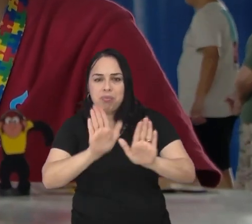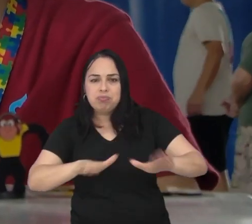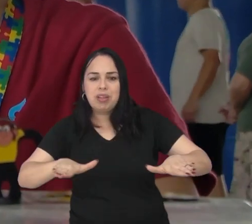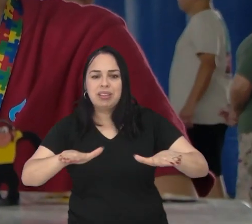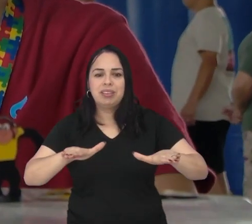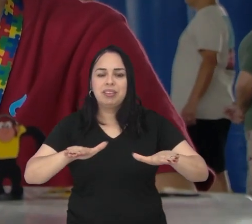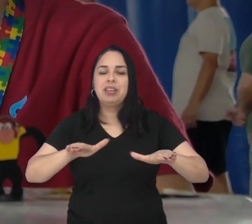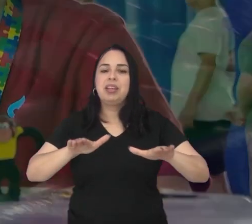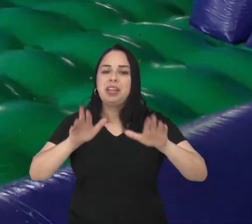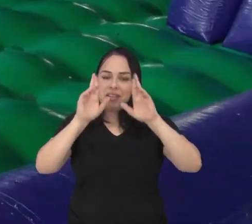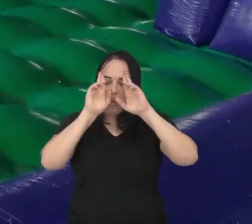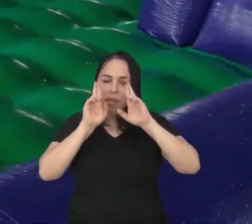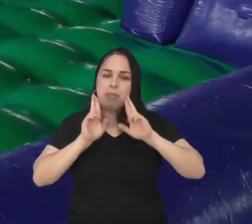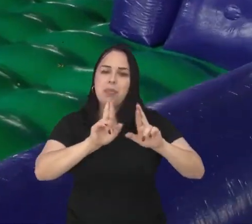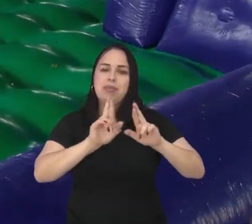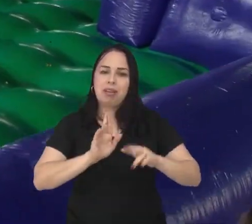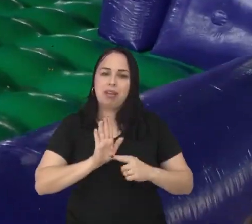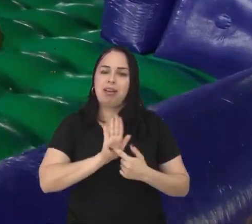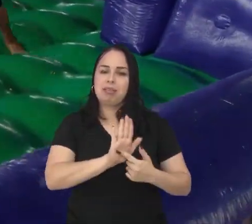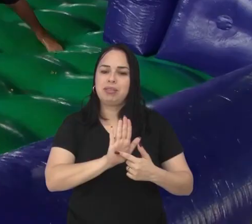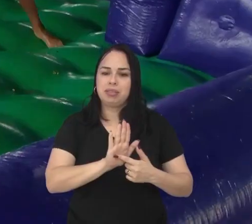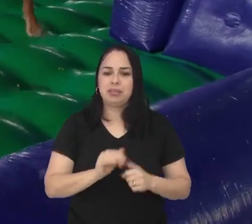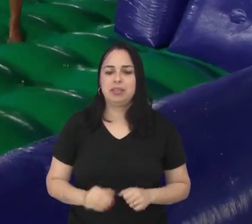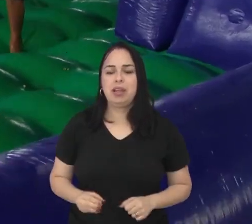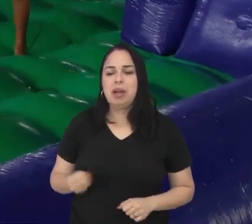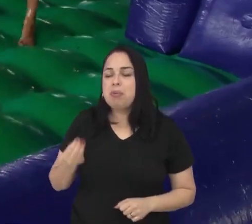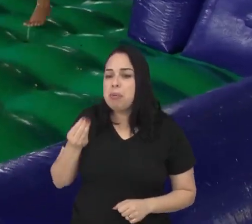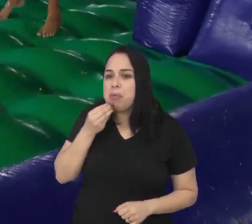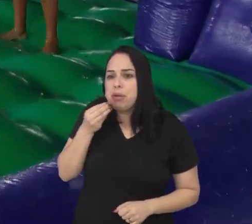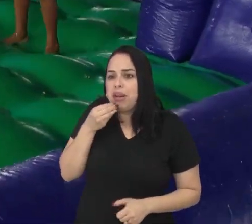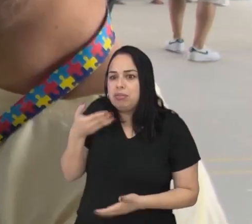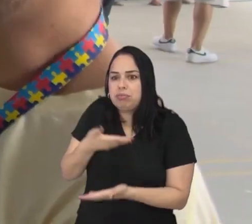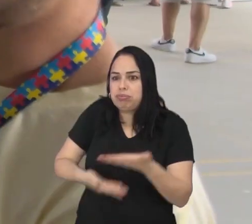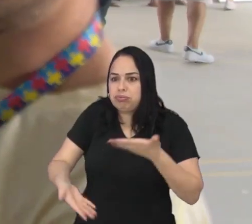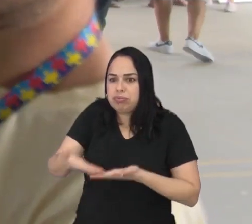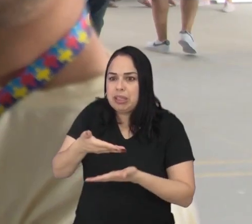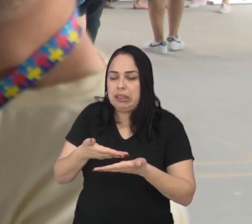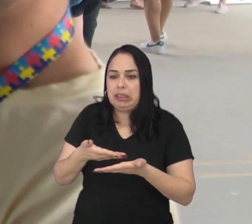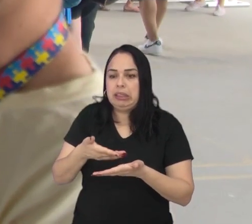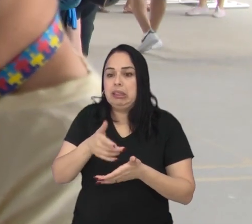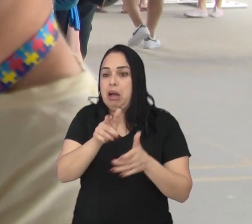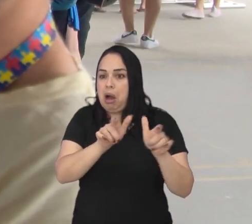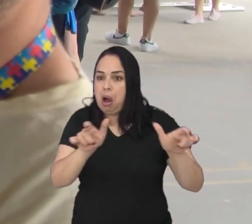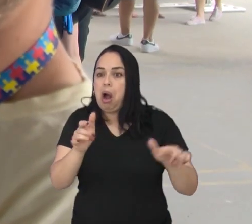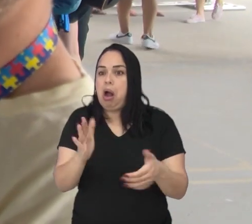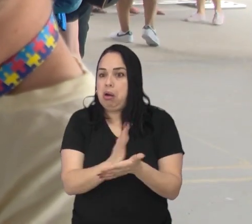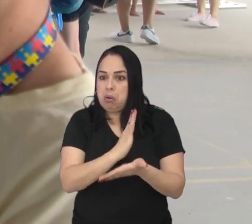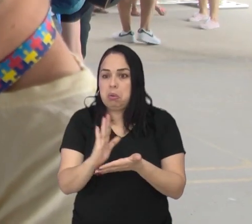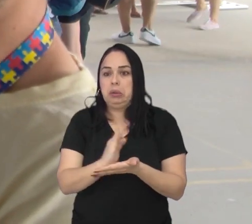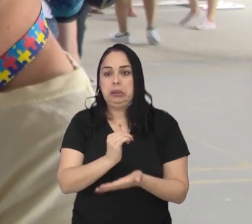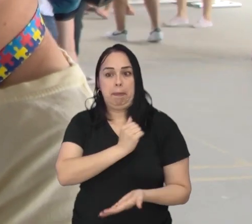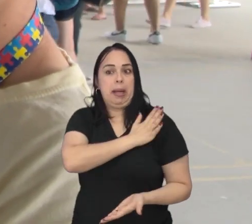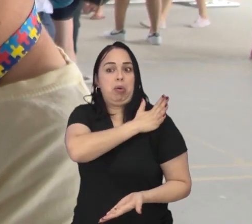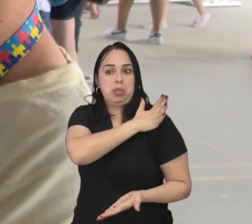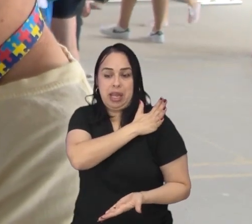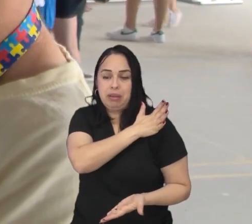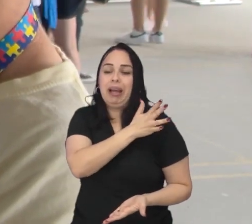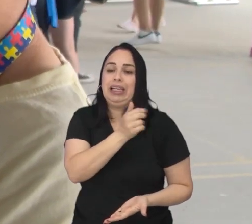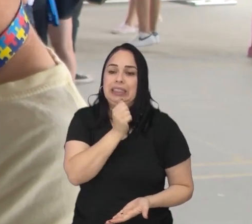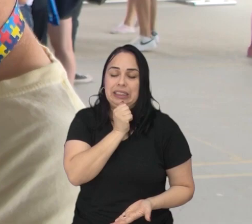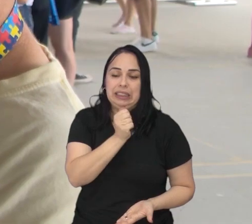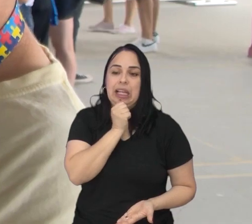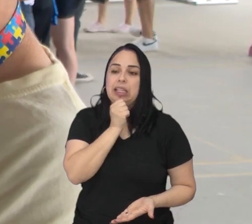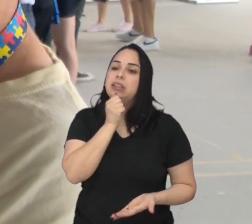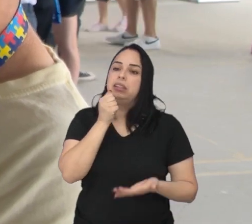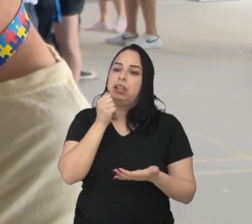interação social das crianças em um local de respeito e segurança. É uma oportunidade de convivência, né? Que hoje em dia ainda há preconceito pelo fato